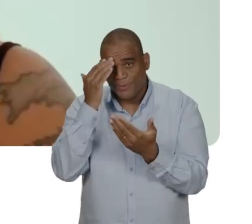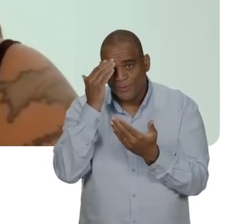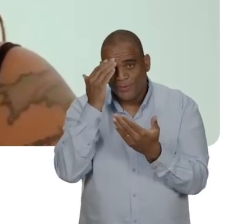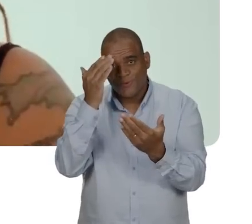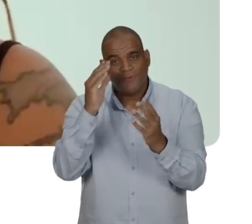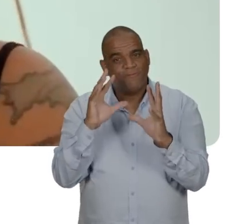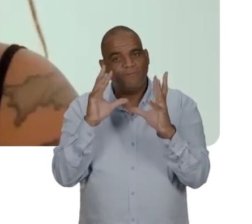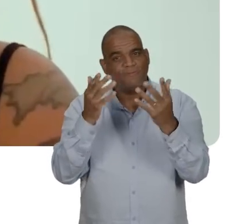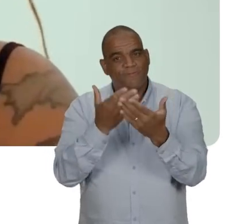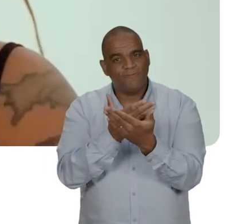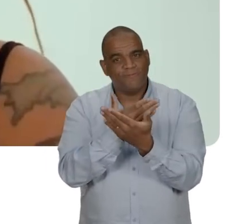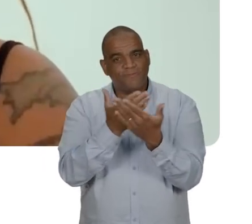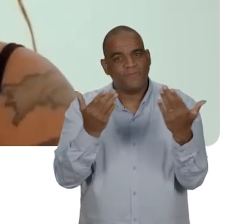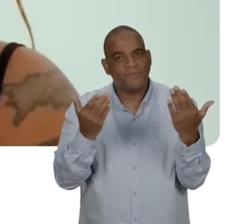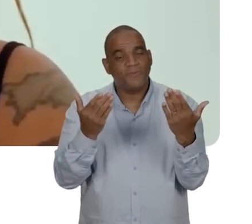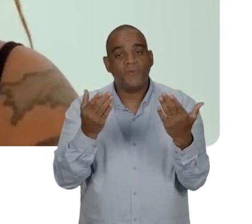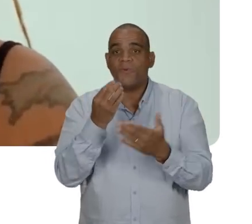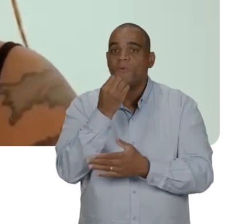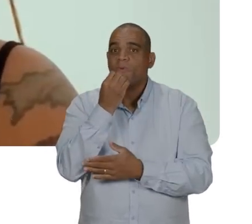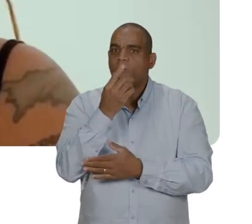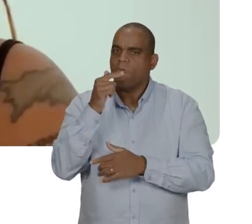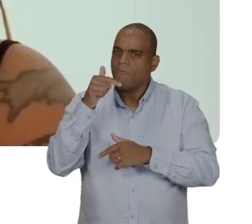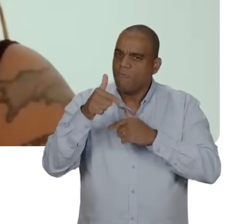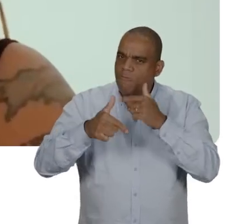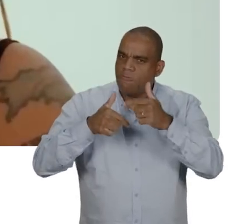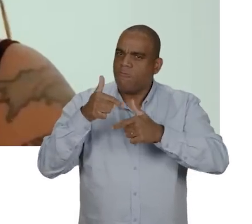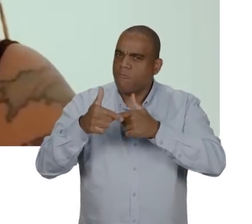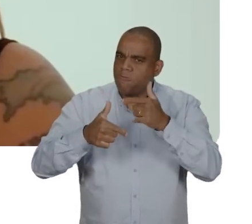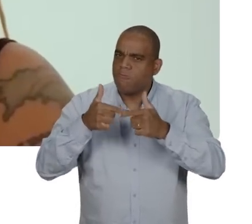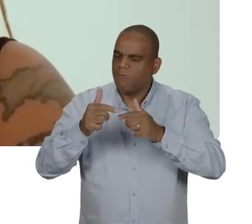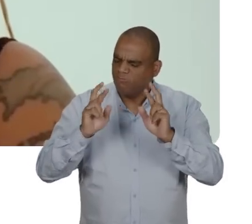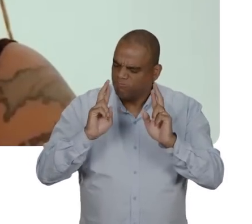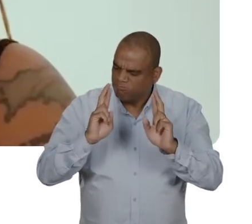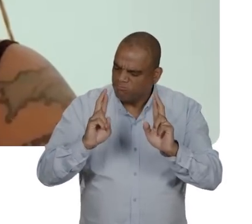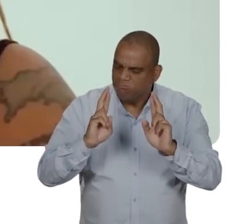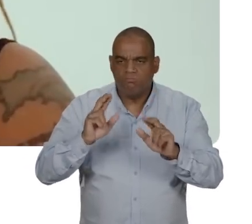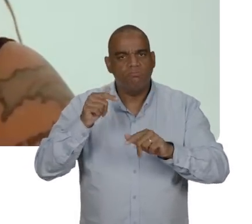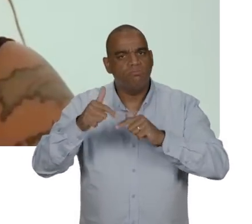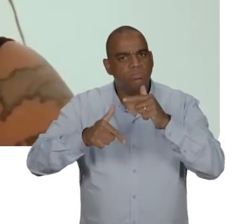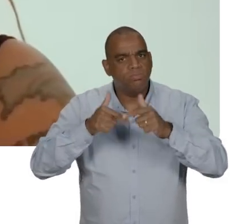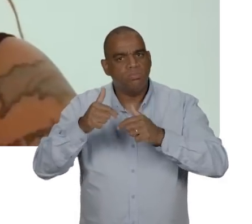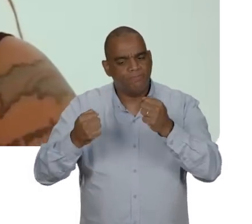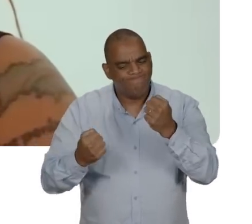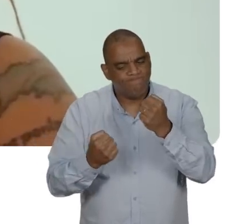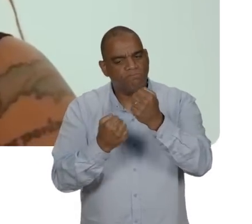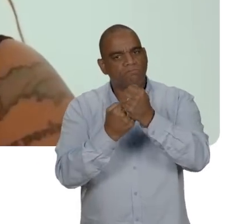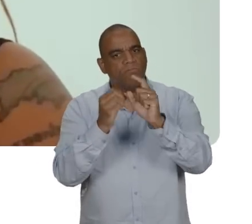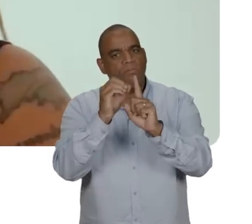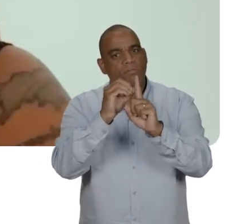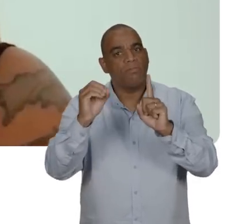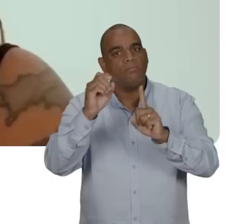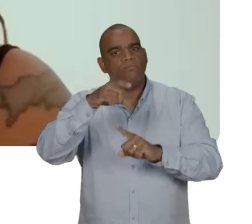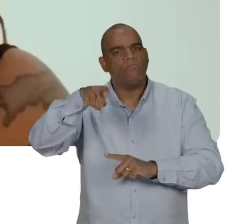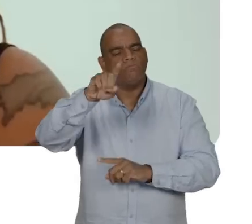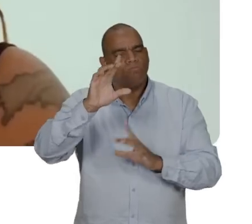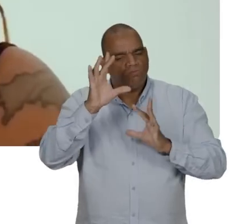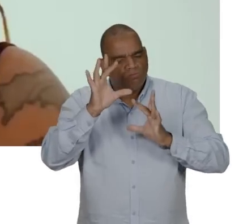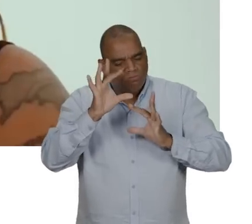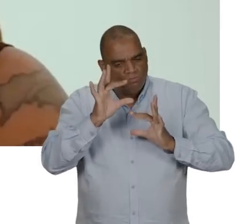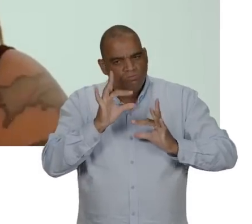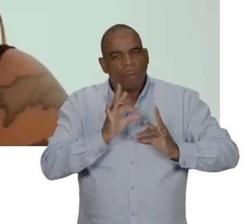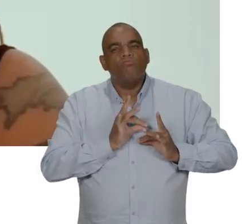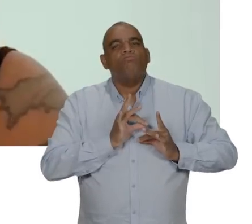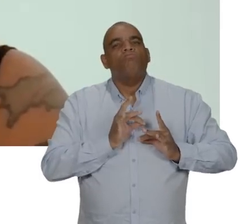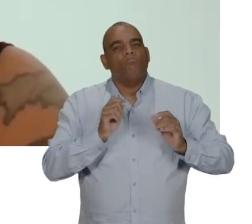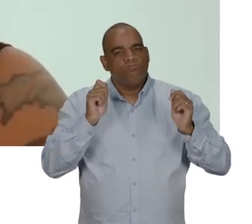junto. Né? Então, muito, muito obrigada a todo mundo e espero que esse trabalho e outros trabalhos que estão sendo feitos e apoiados pelo Google